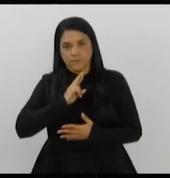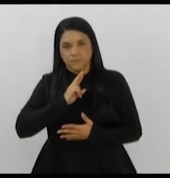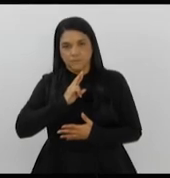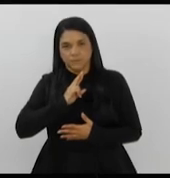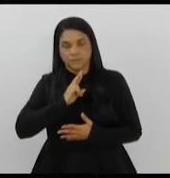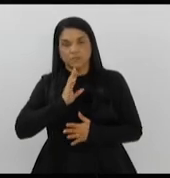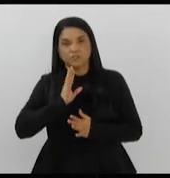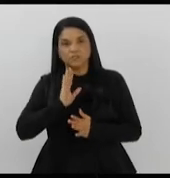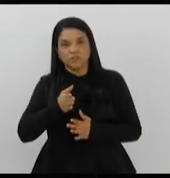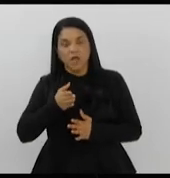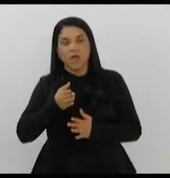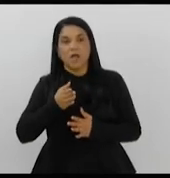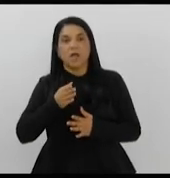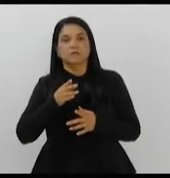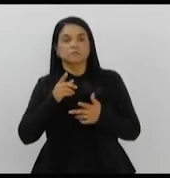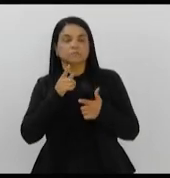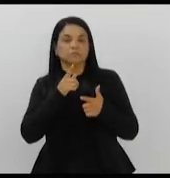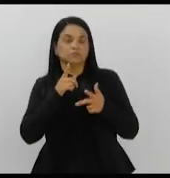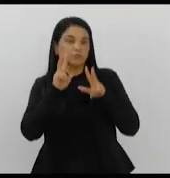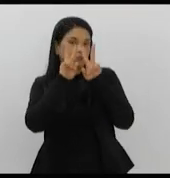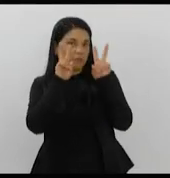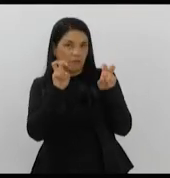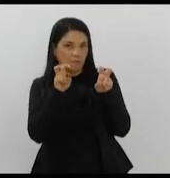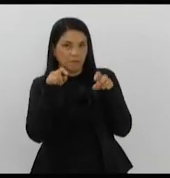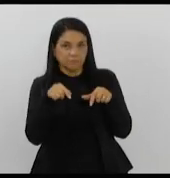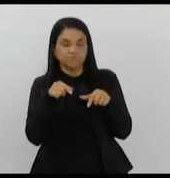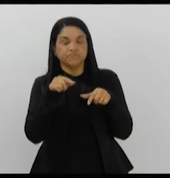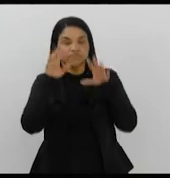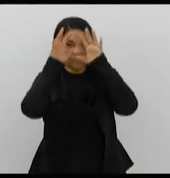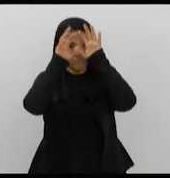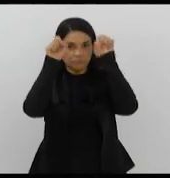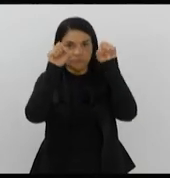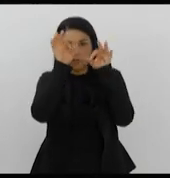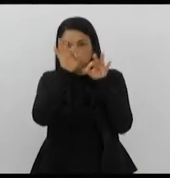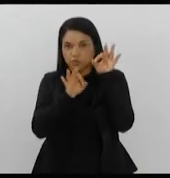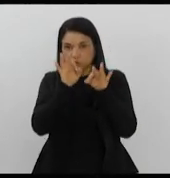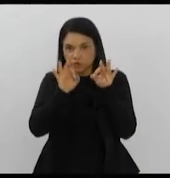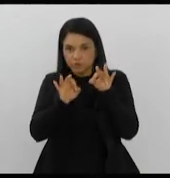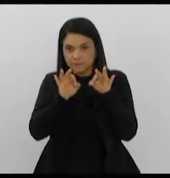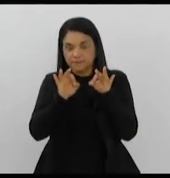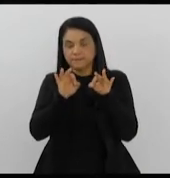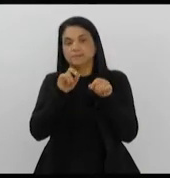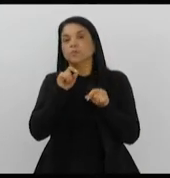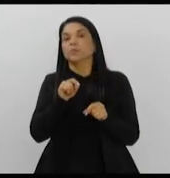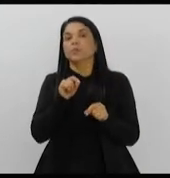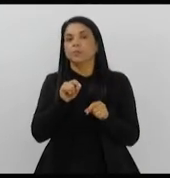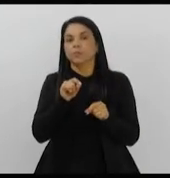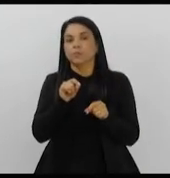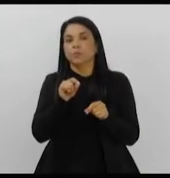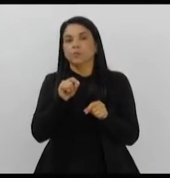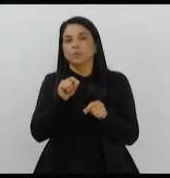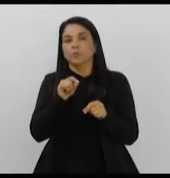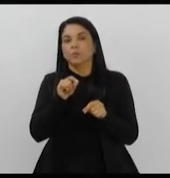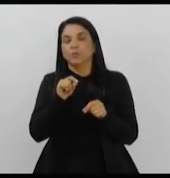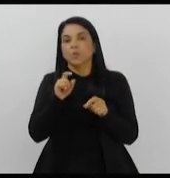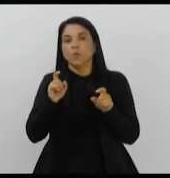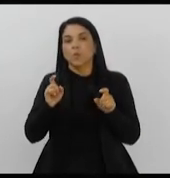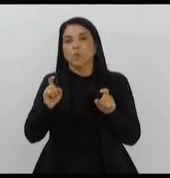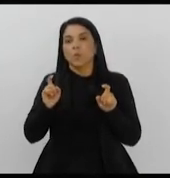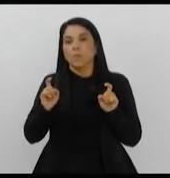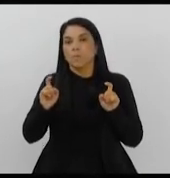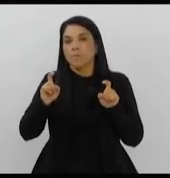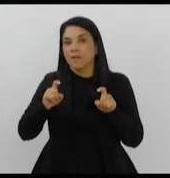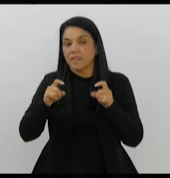já levantada e decidida pelo Tribunal de Justiça, que o mandato de segurança